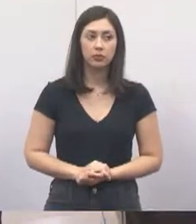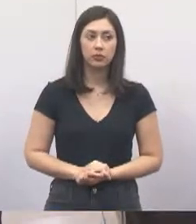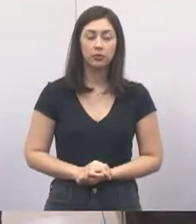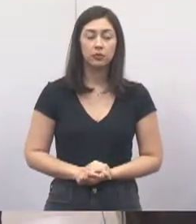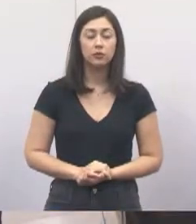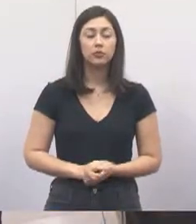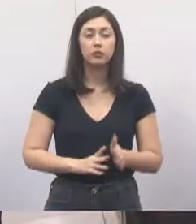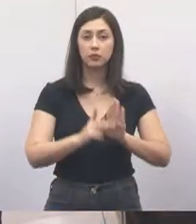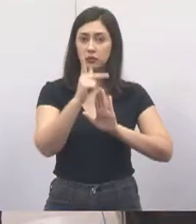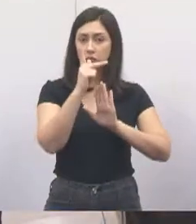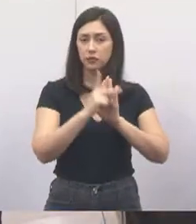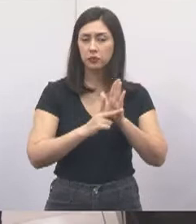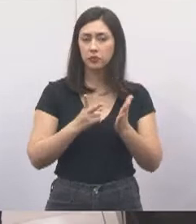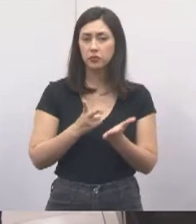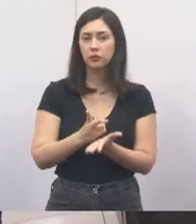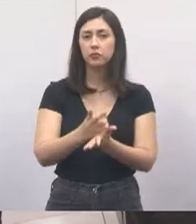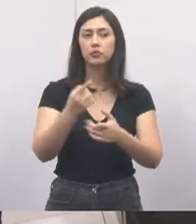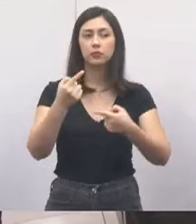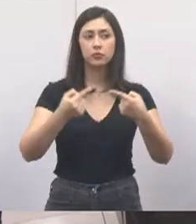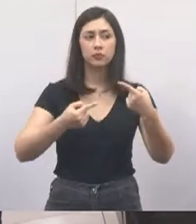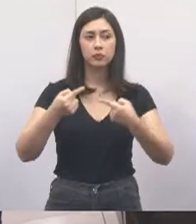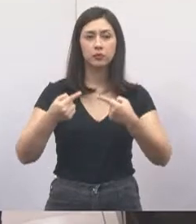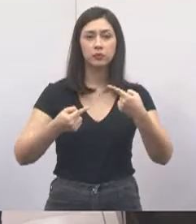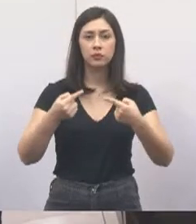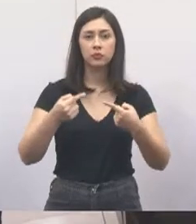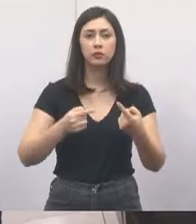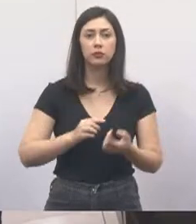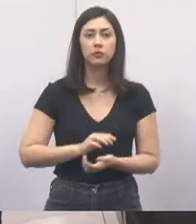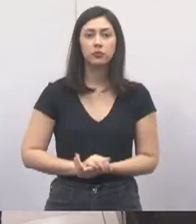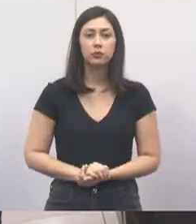O projeto continua em discussão.